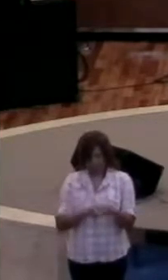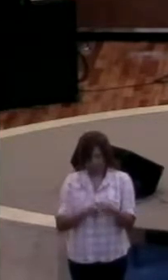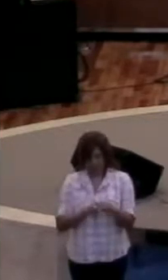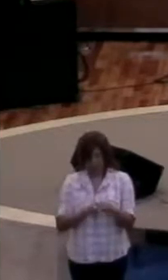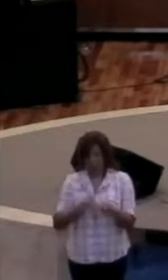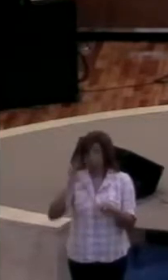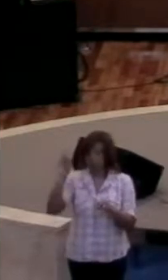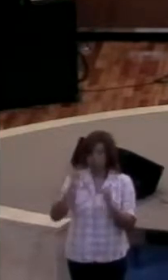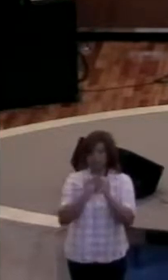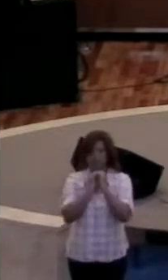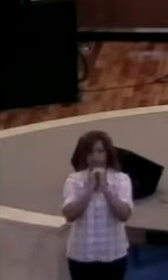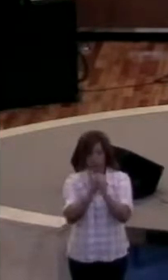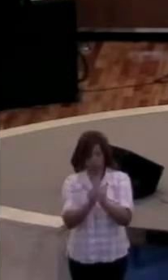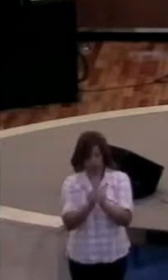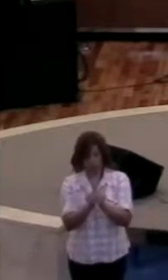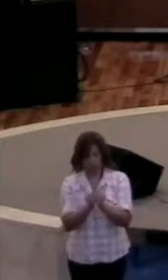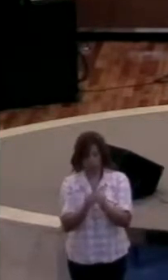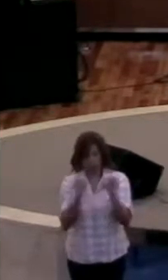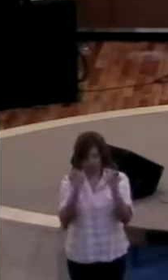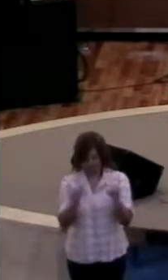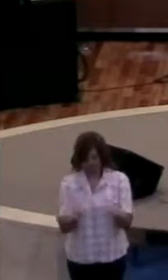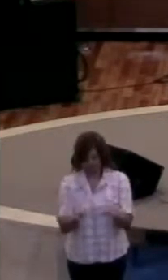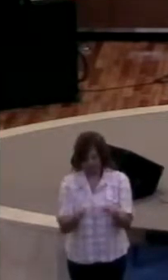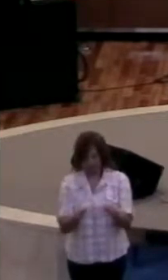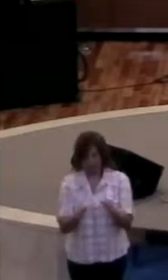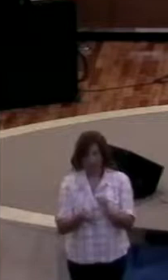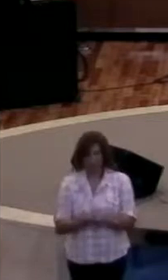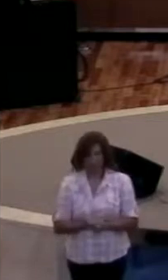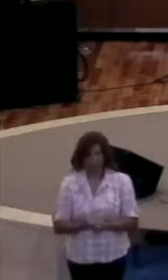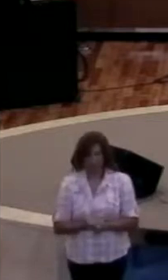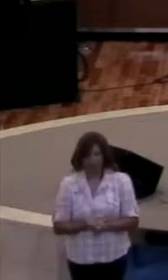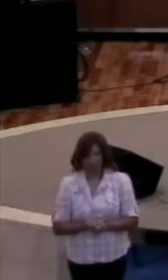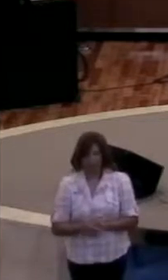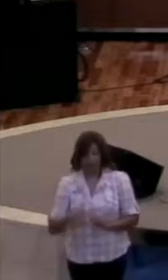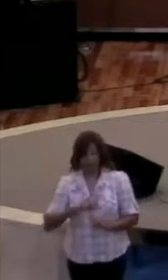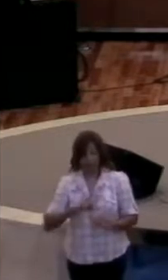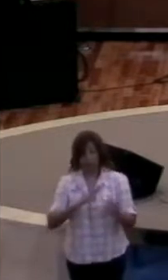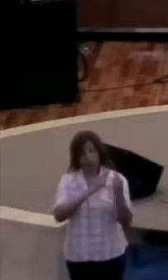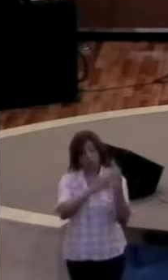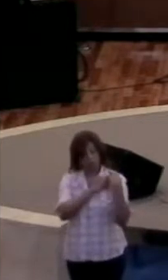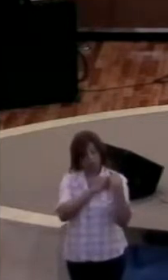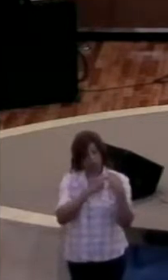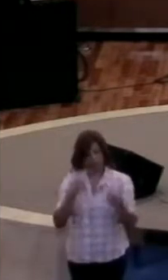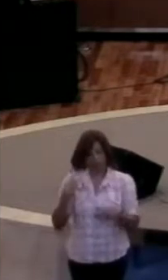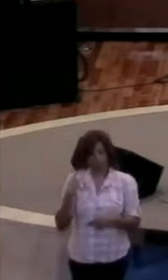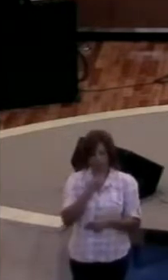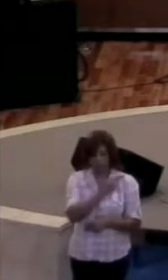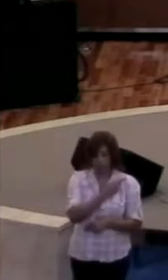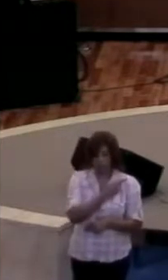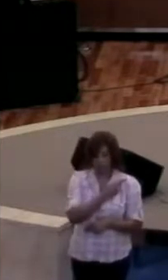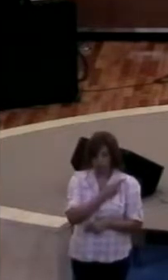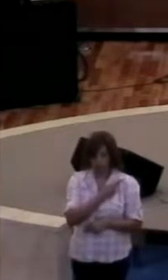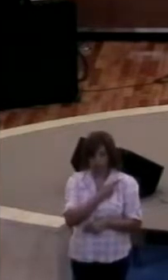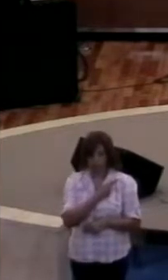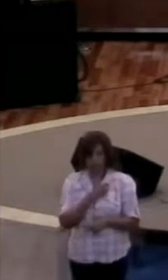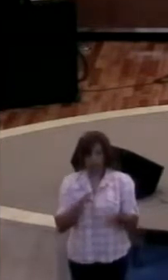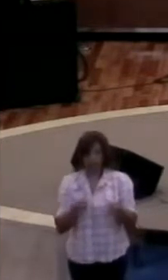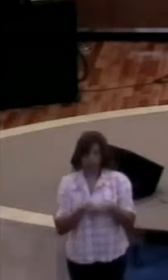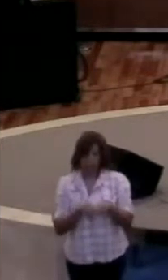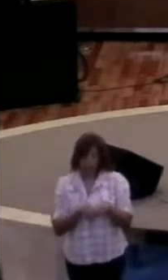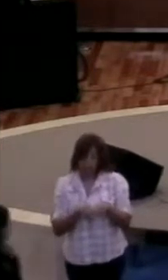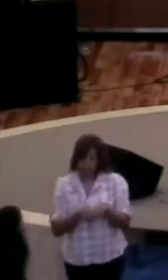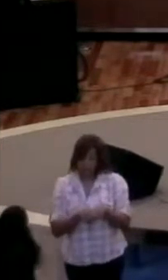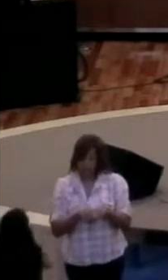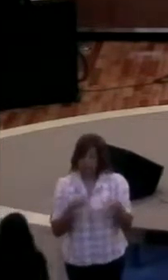é contigo, tá certo? Deus é contigo. Há uma responsabilidade sobre mim e há uma responsabilidade sobre você, que é